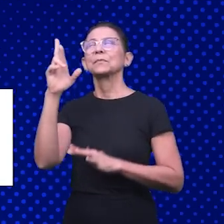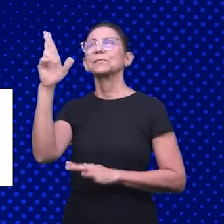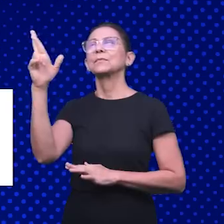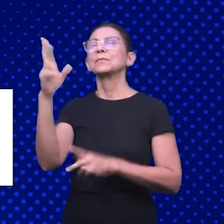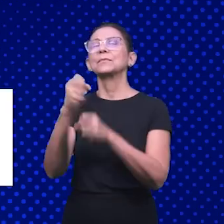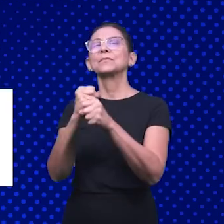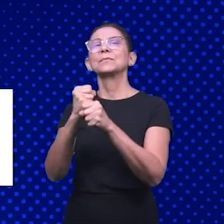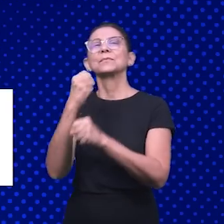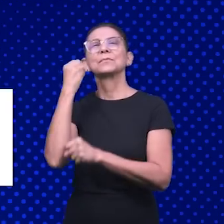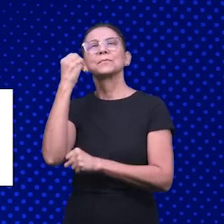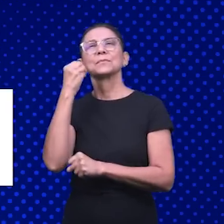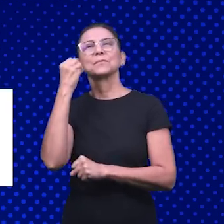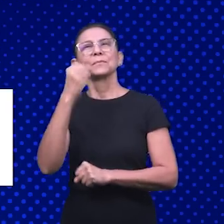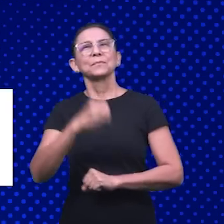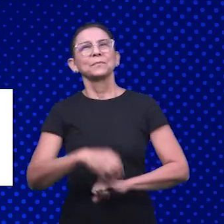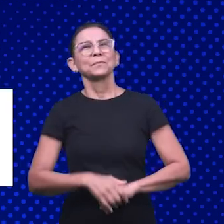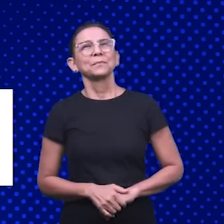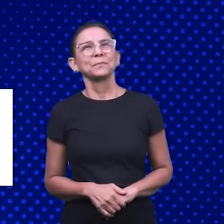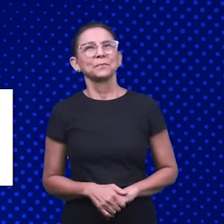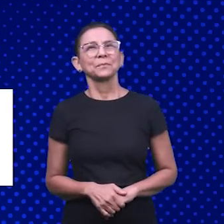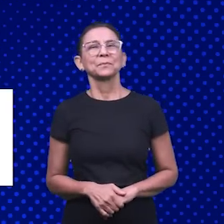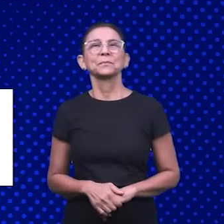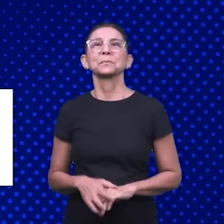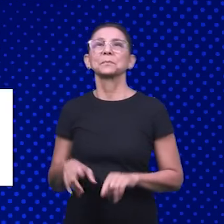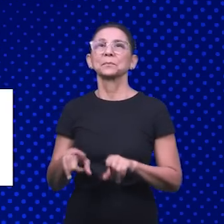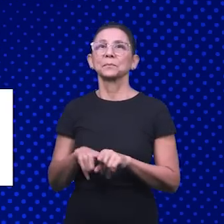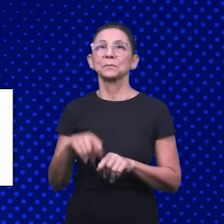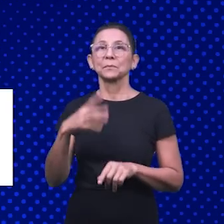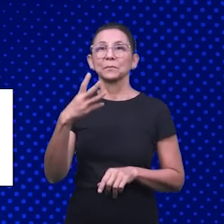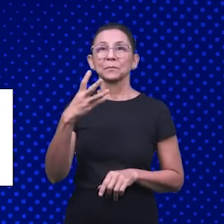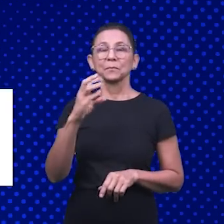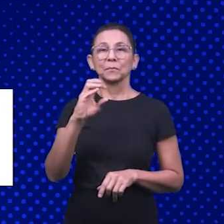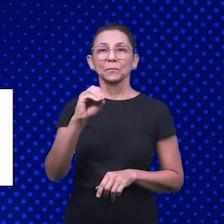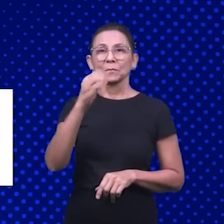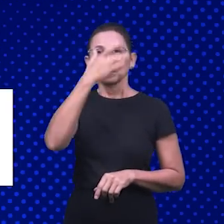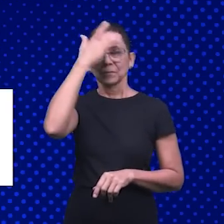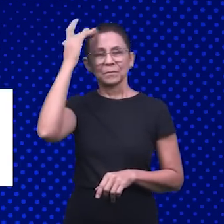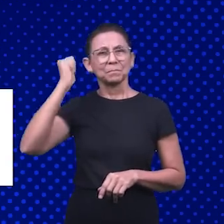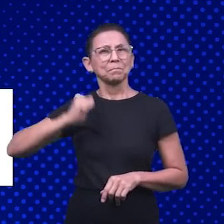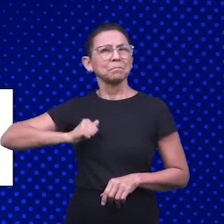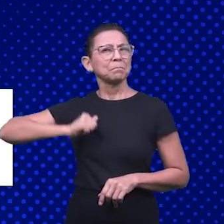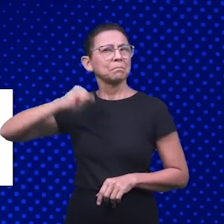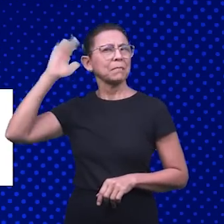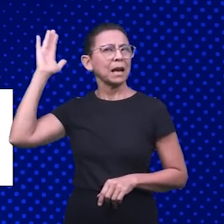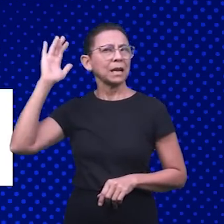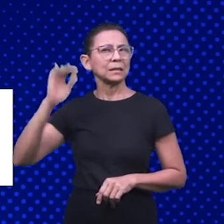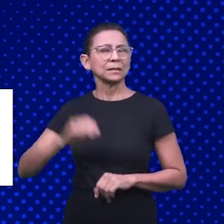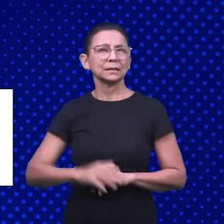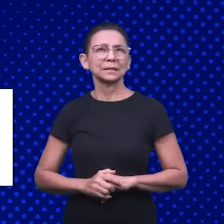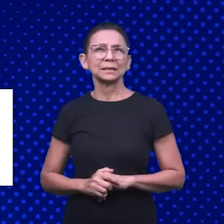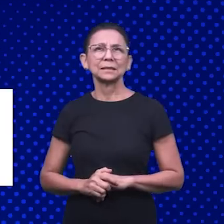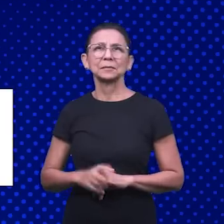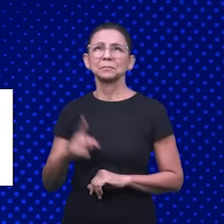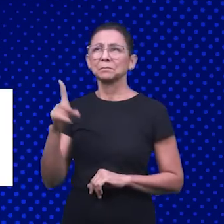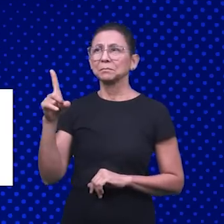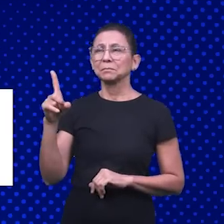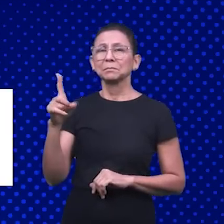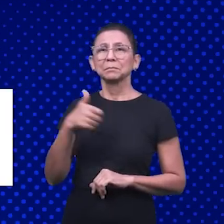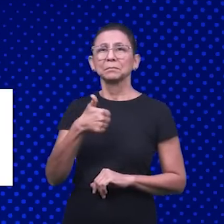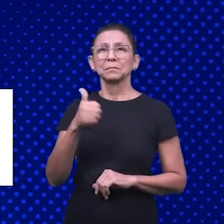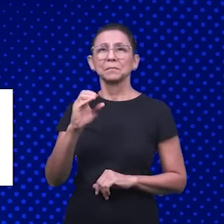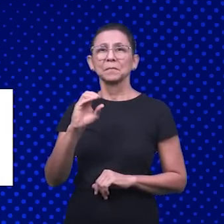de grandes experiências. Xanxerê, mais de 40 pessoas estiveram presentes e em Chapecó, mais de